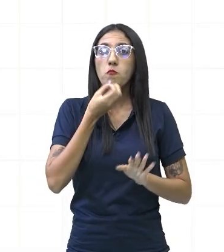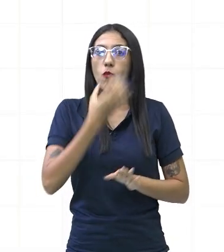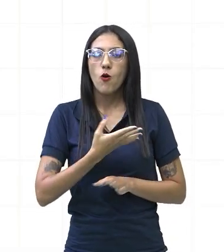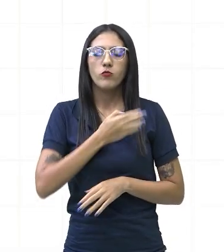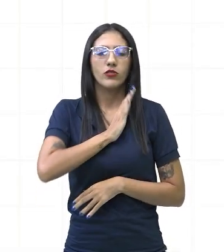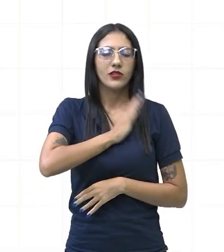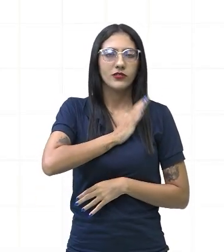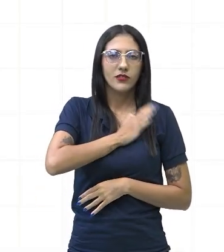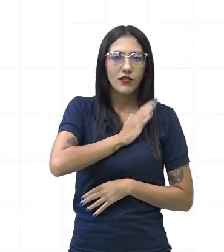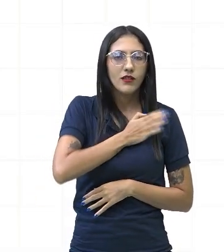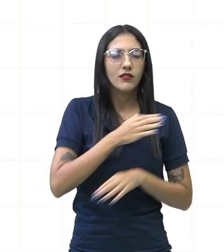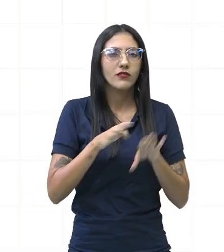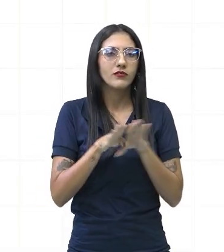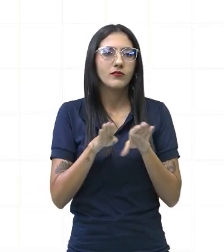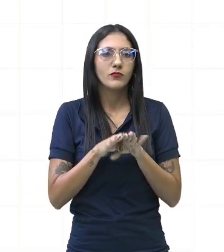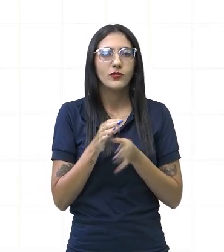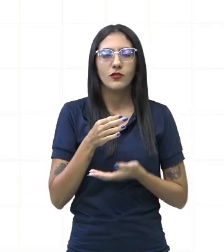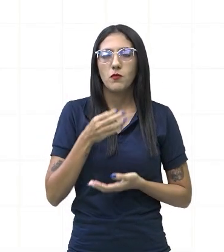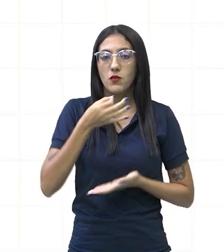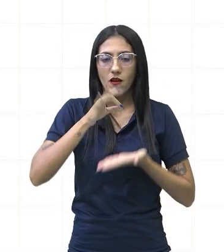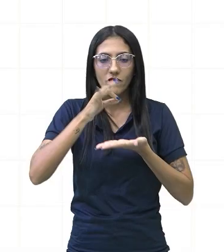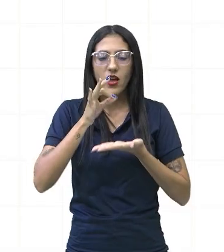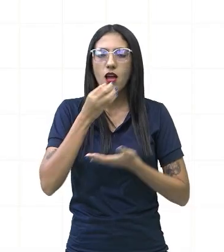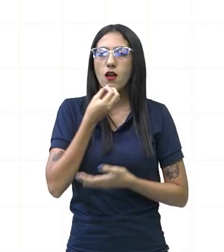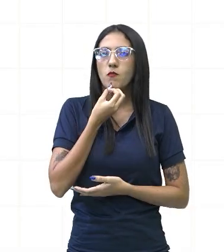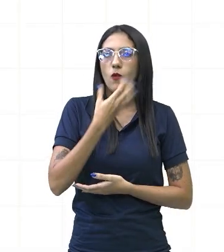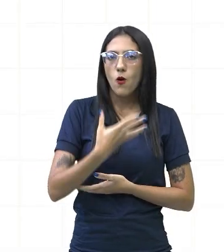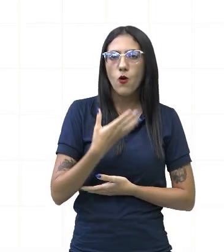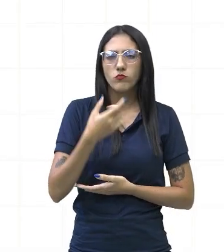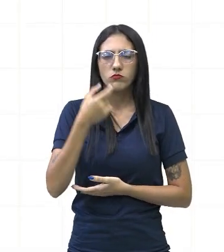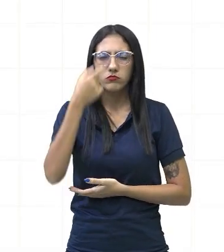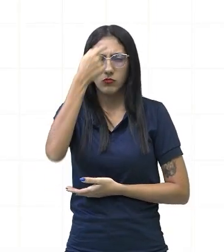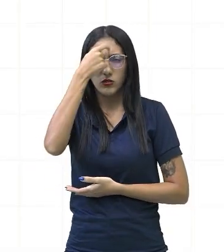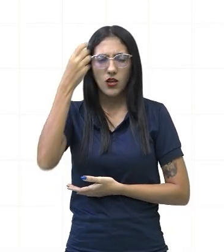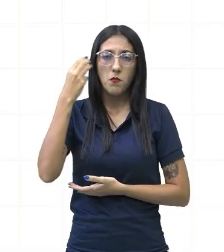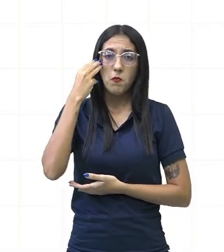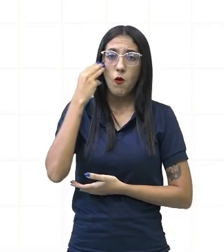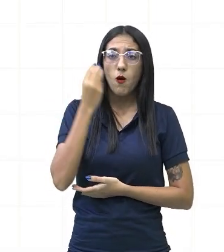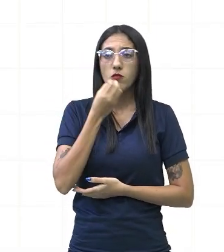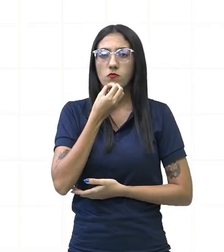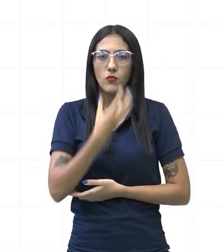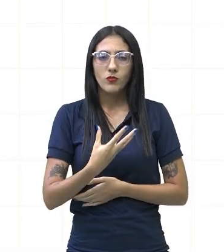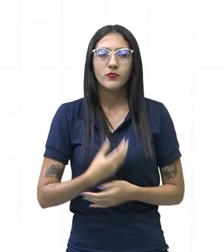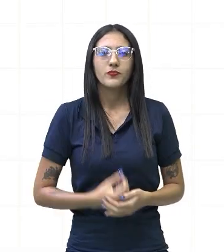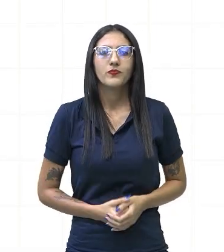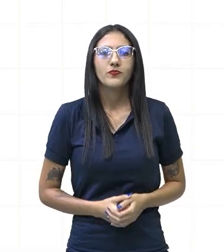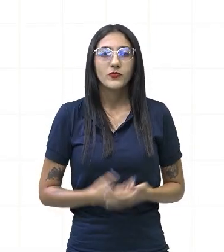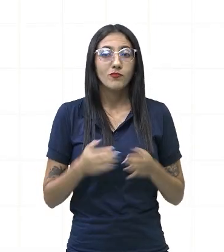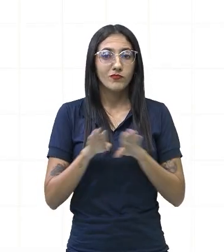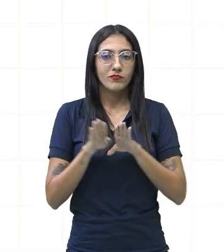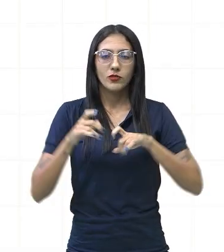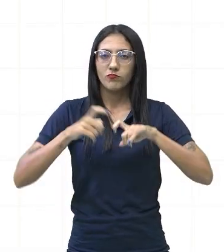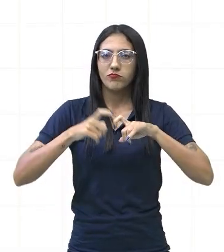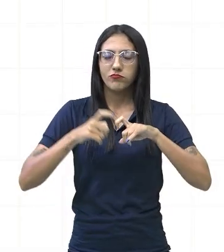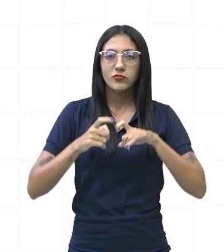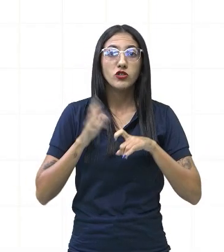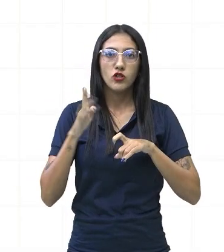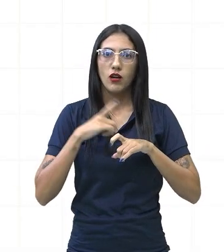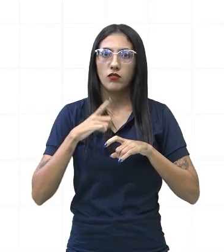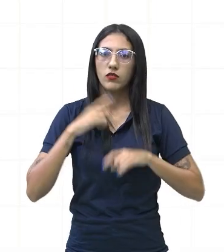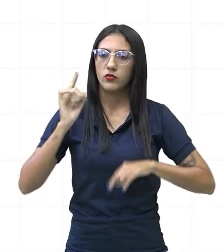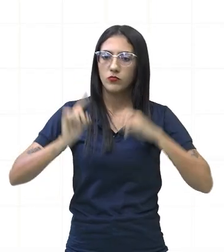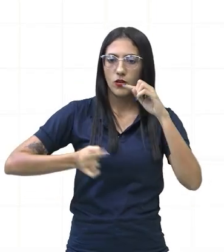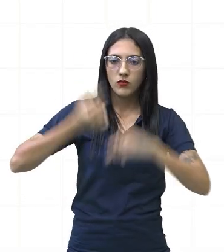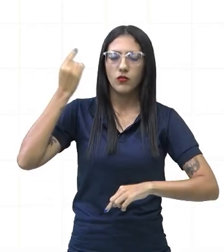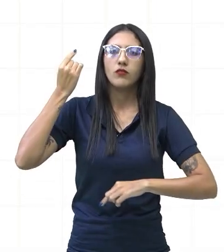coração, ele é bom, então, para a concentração, e assim sucessivamente. Ou seja, A própria medicina, os estudos, eles vão avançando